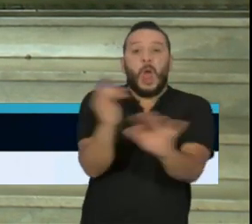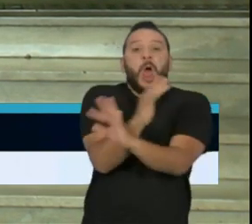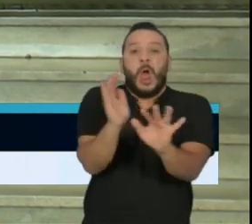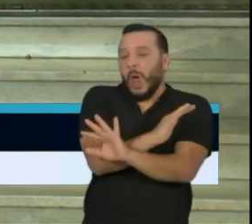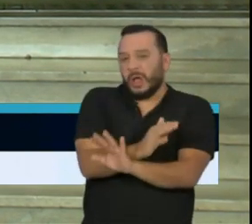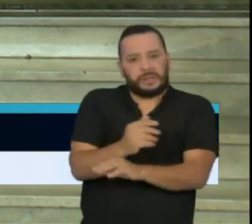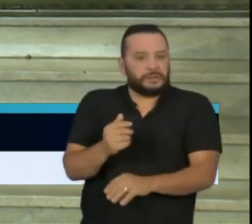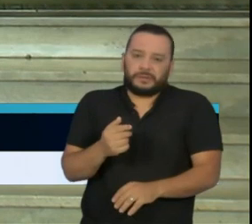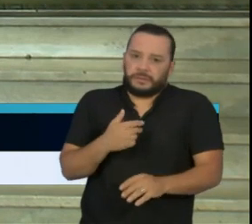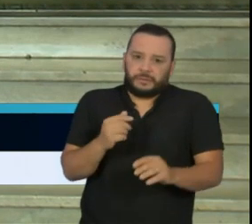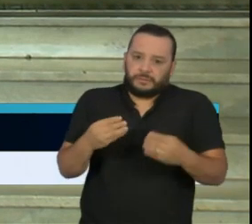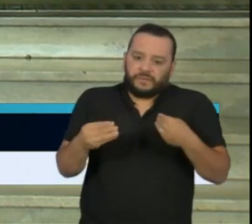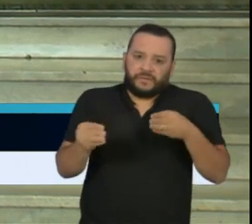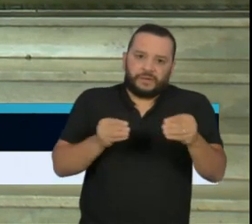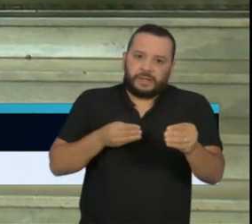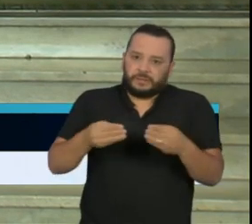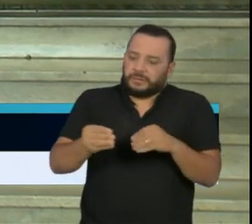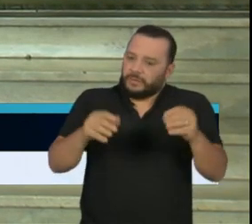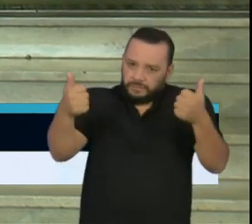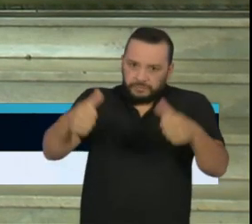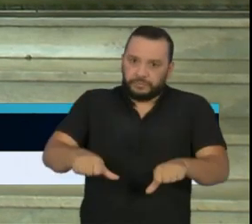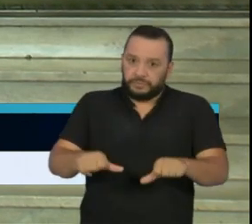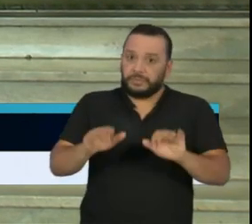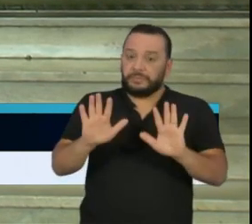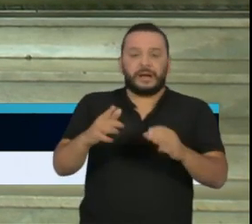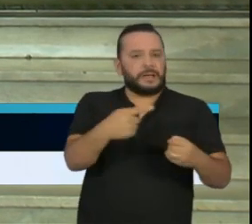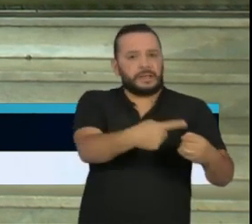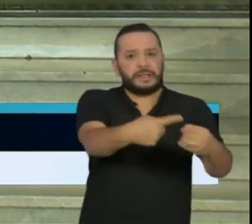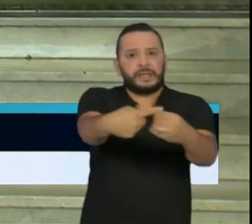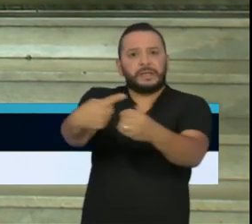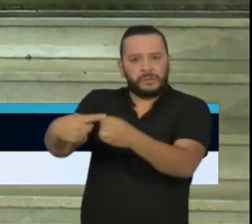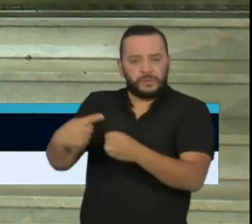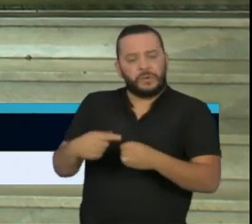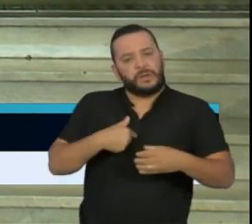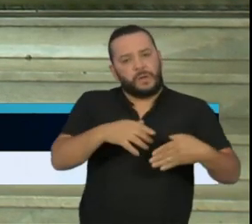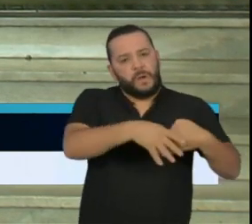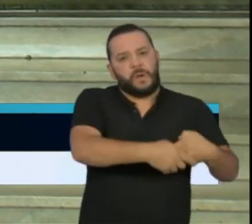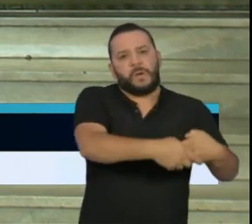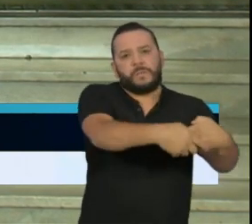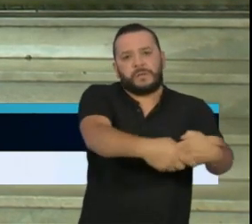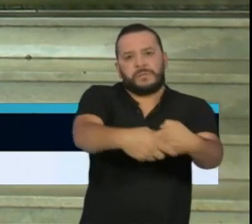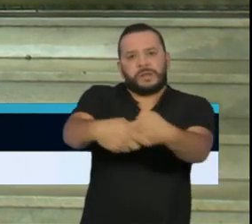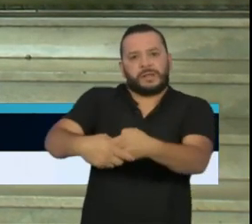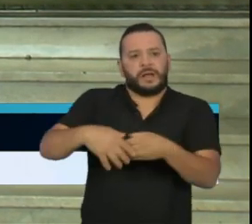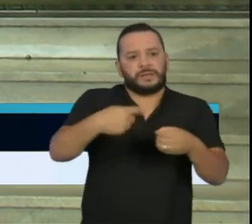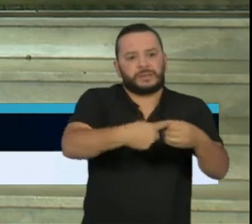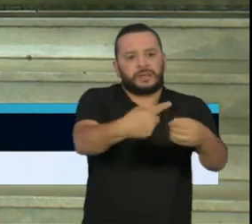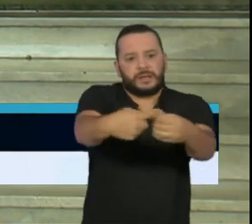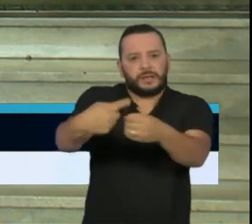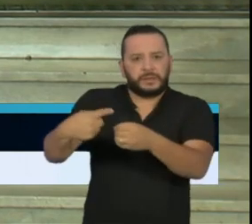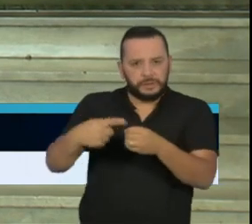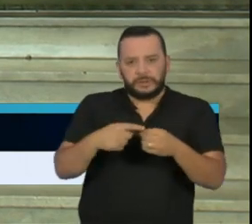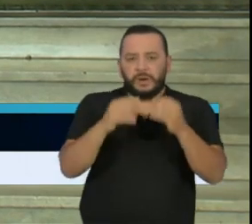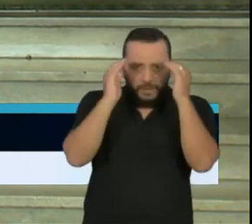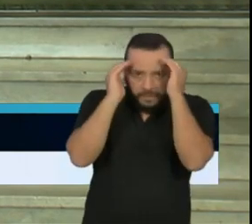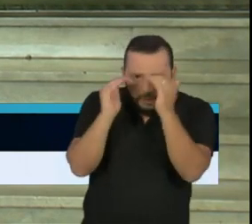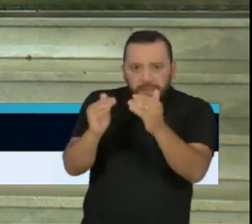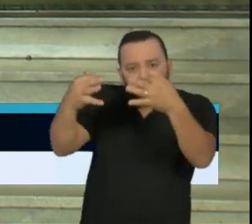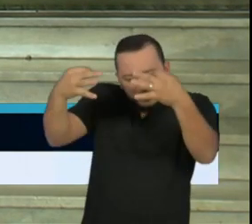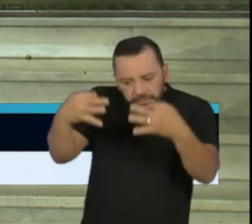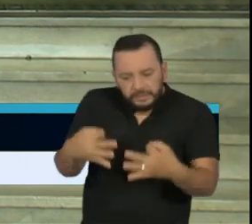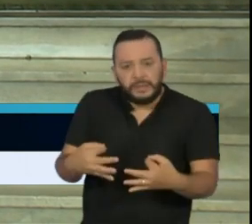várias cidades, prefeitos e a sociedade civil que têm respeitado a orientação e a